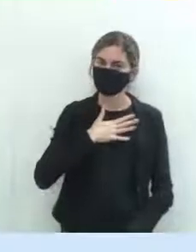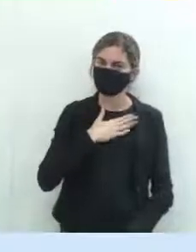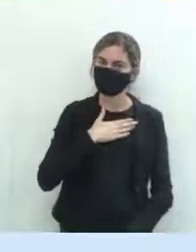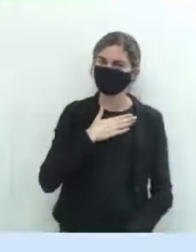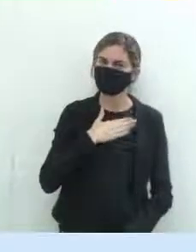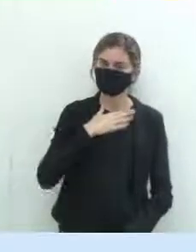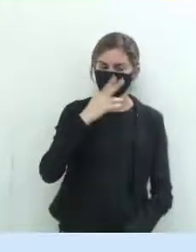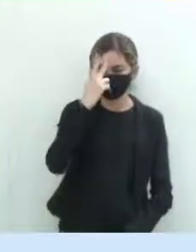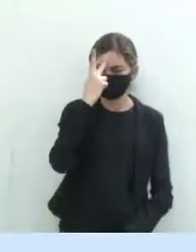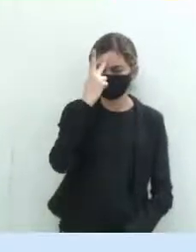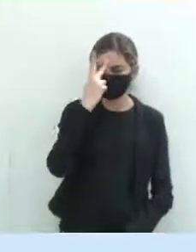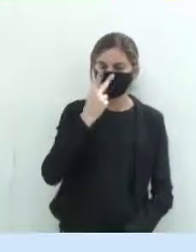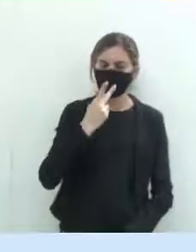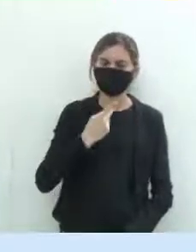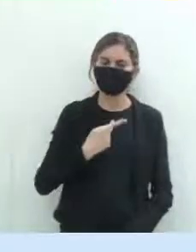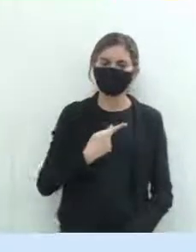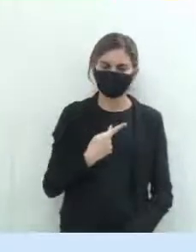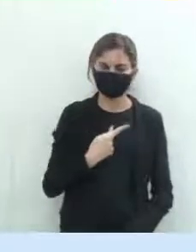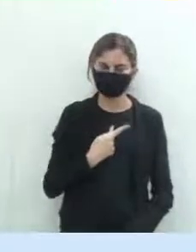você precisa